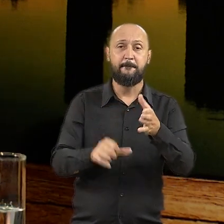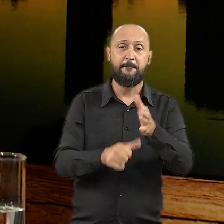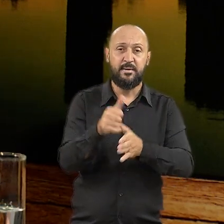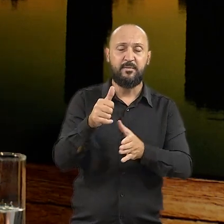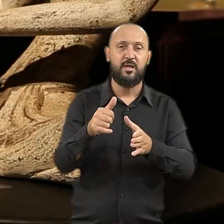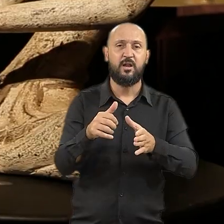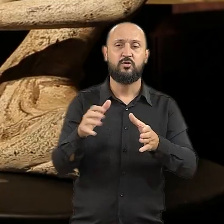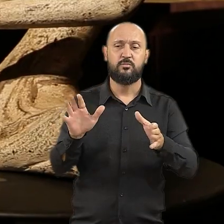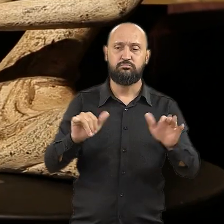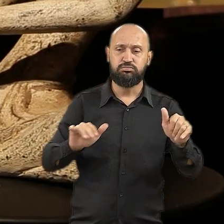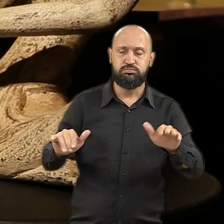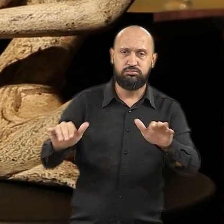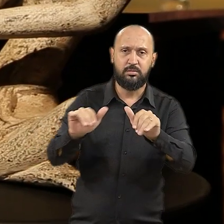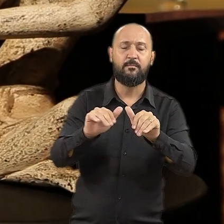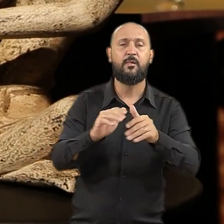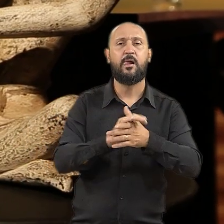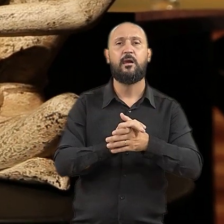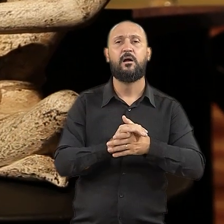essa primeira turma.